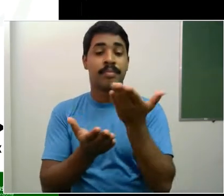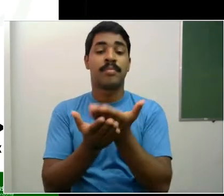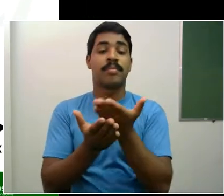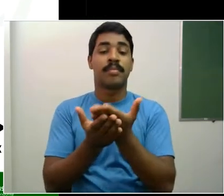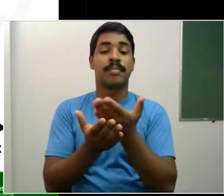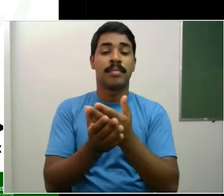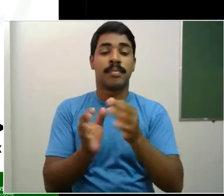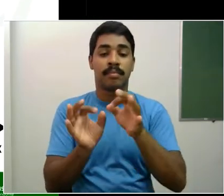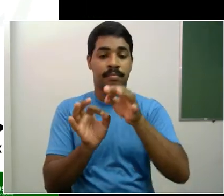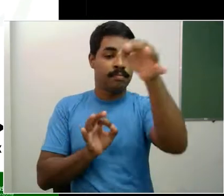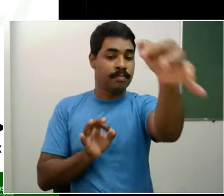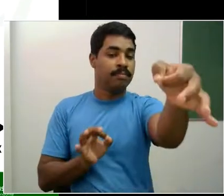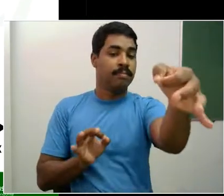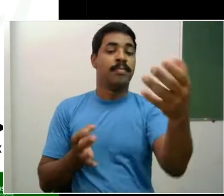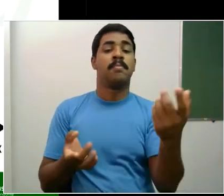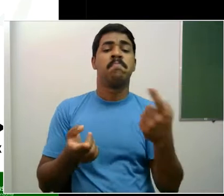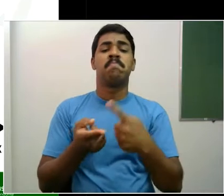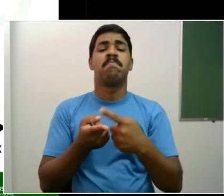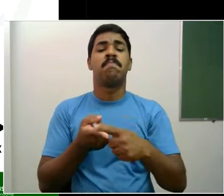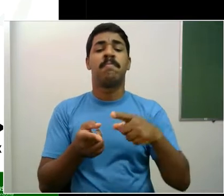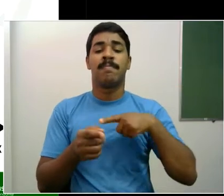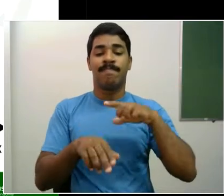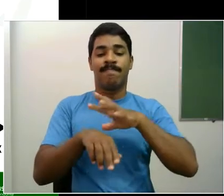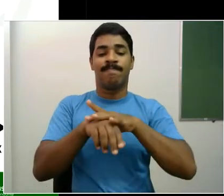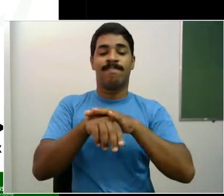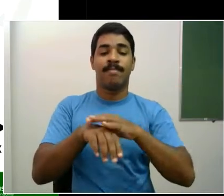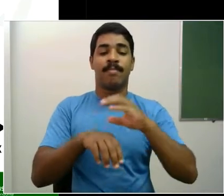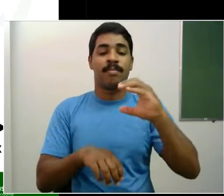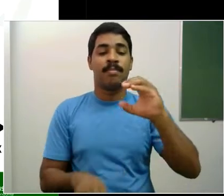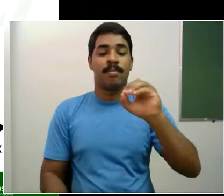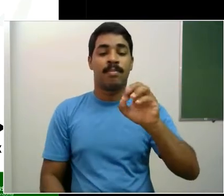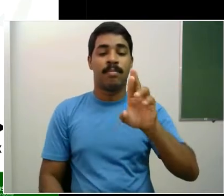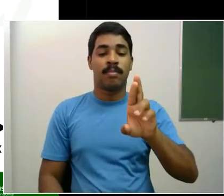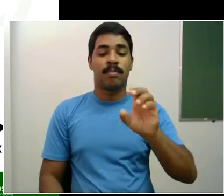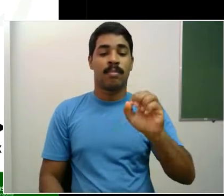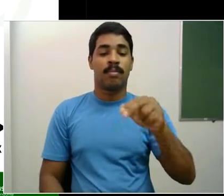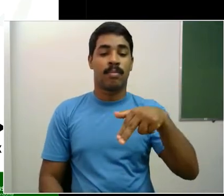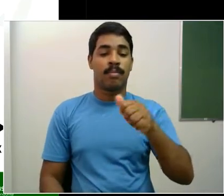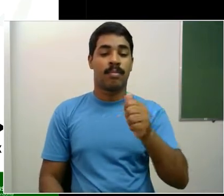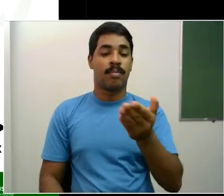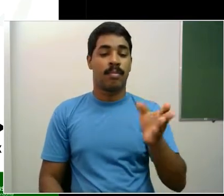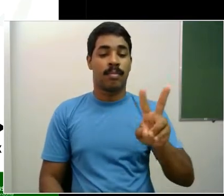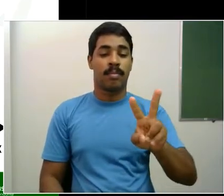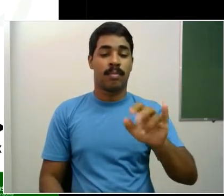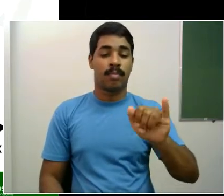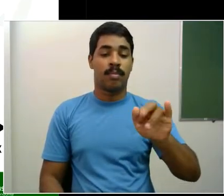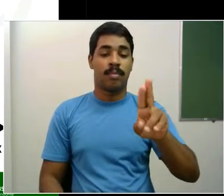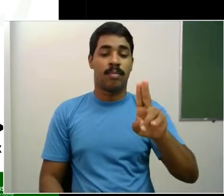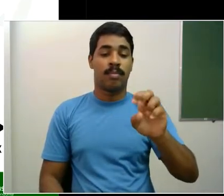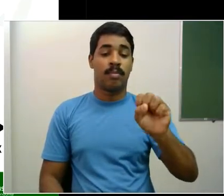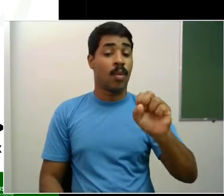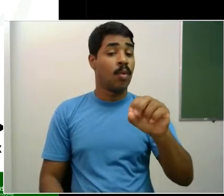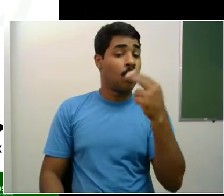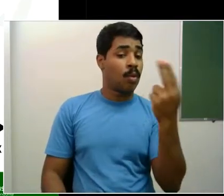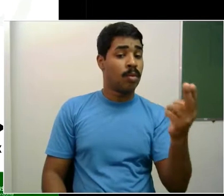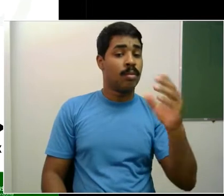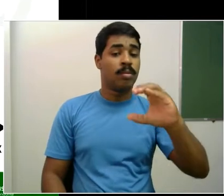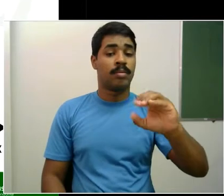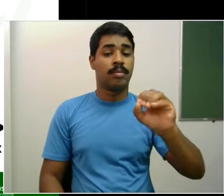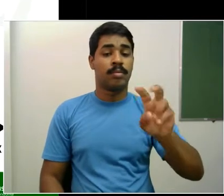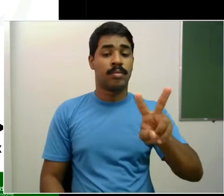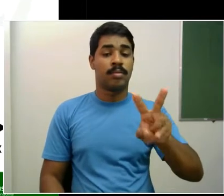né? Estamos tendo uma crise do coronavírus aí, né? Vírus Covid-19. Por